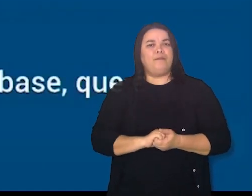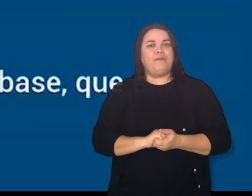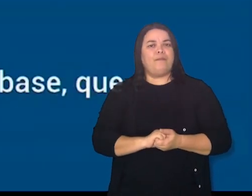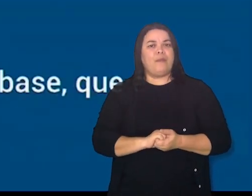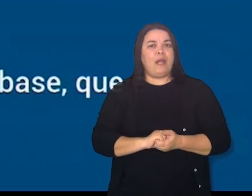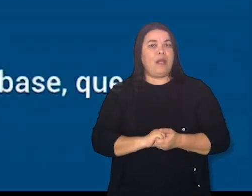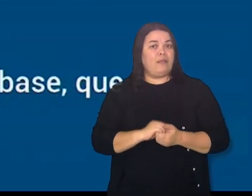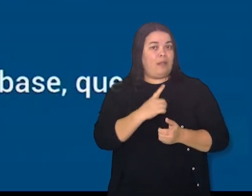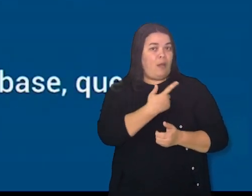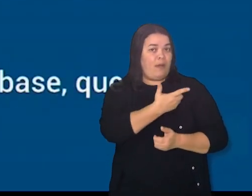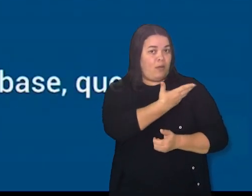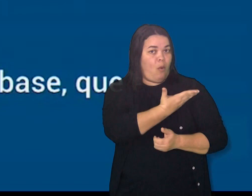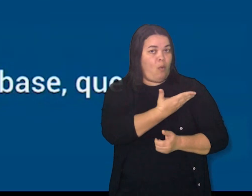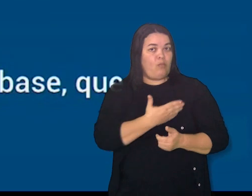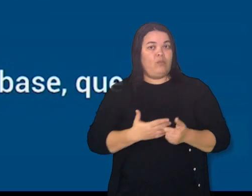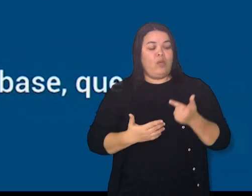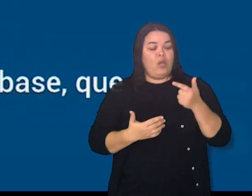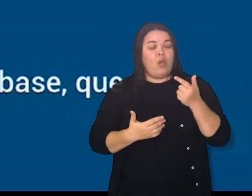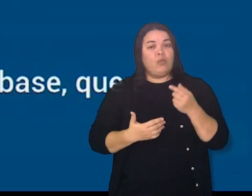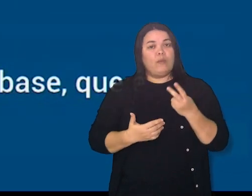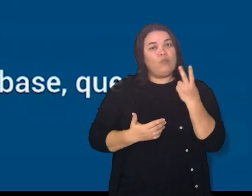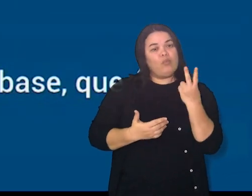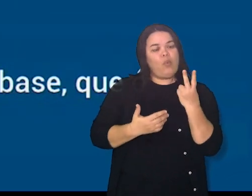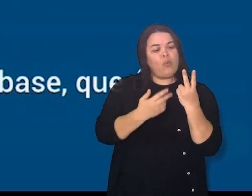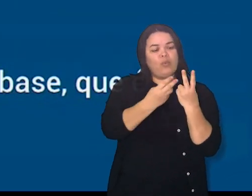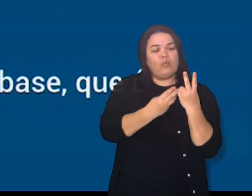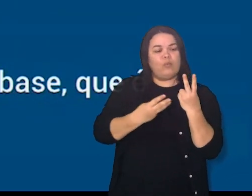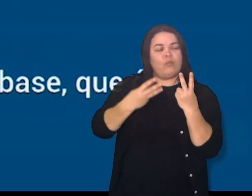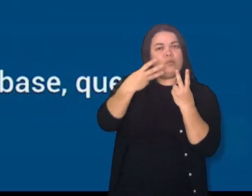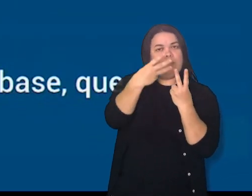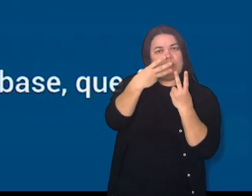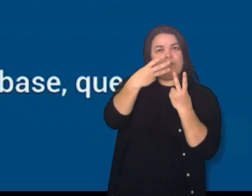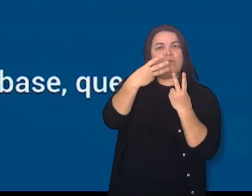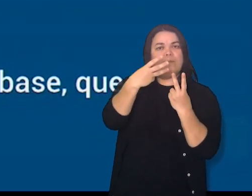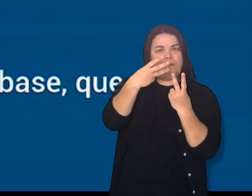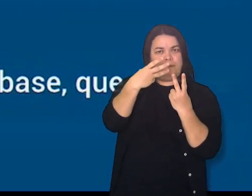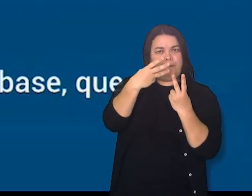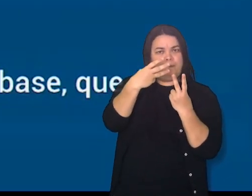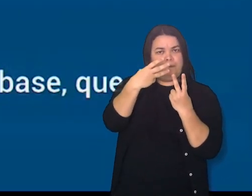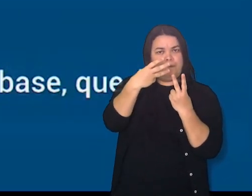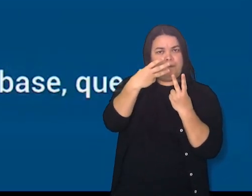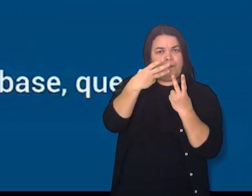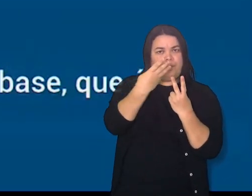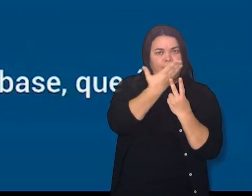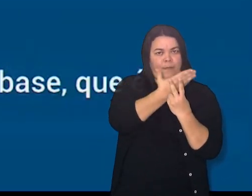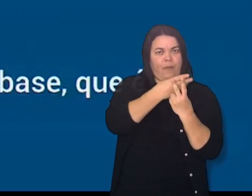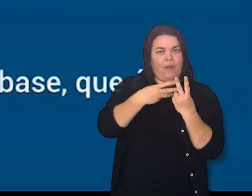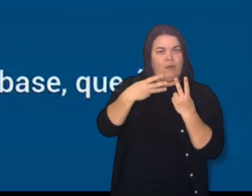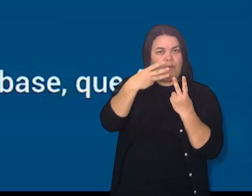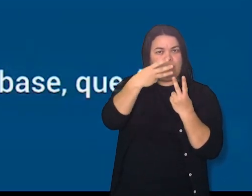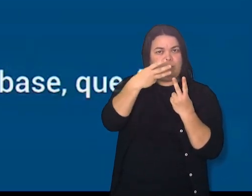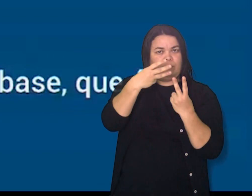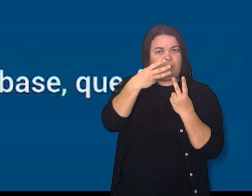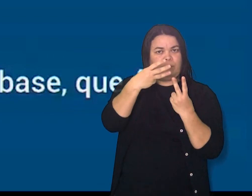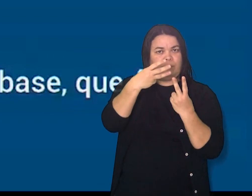Eu tenho aqui 2 elevado à terceira, ou 2 ao cubo, né?